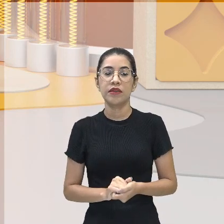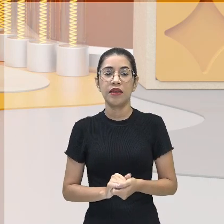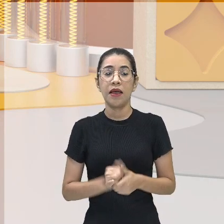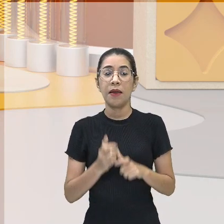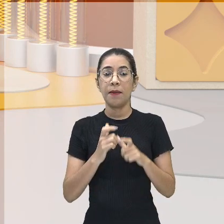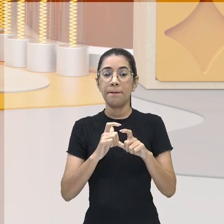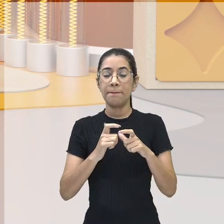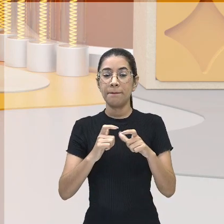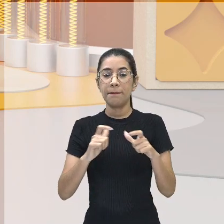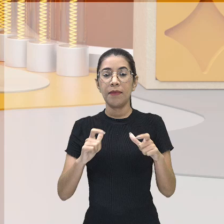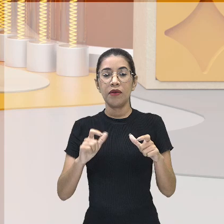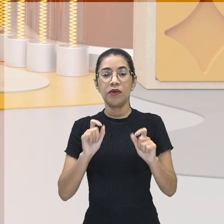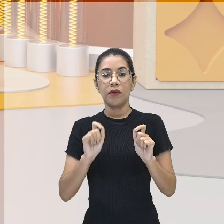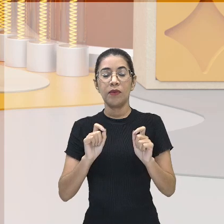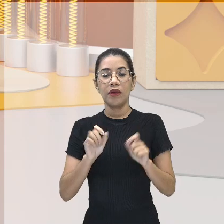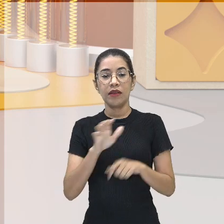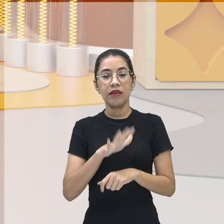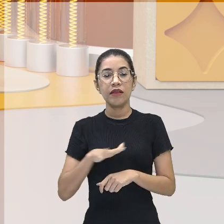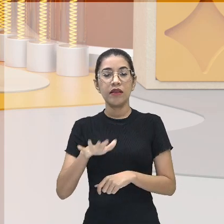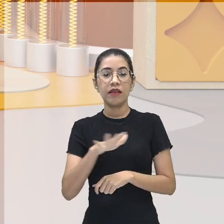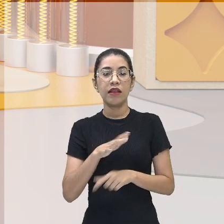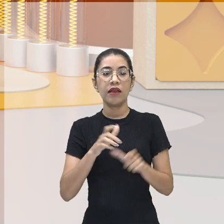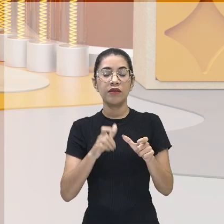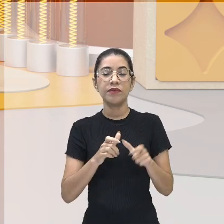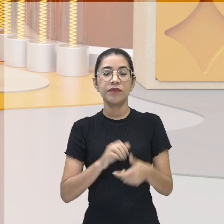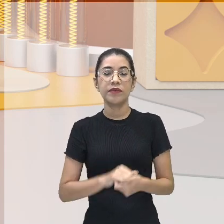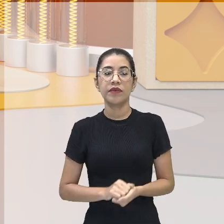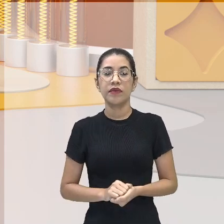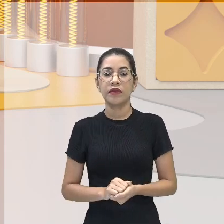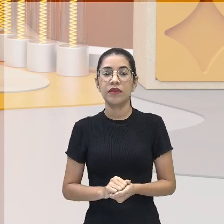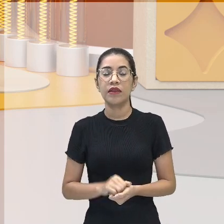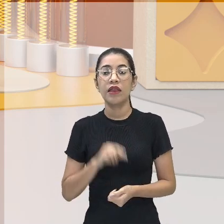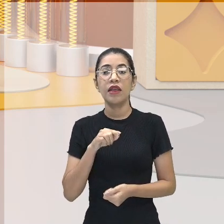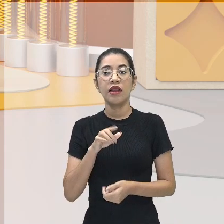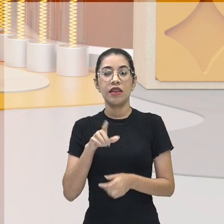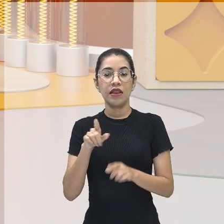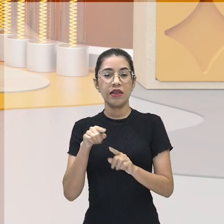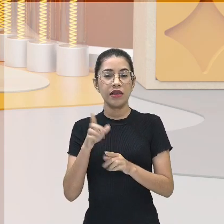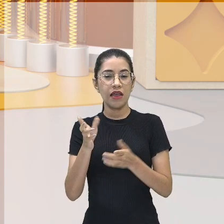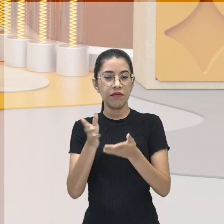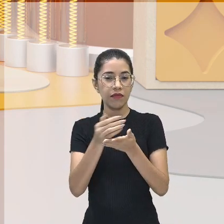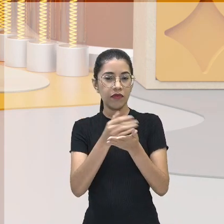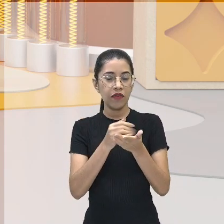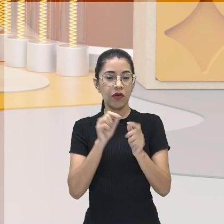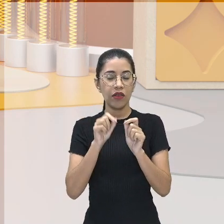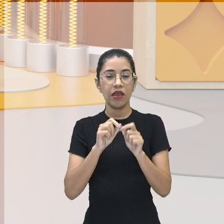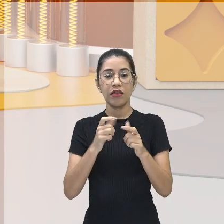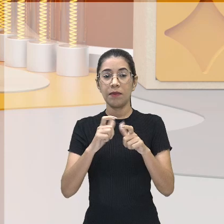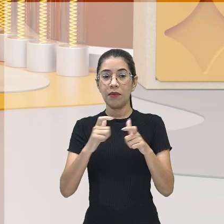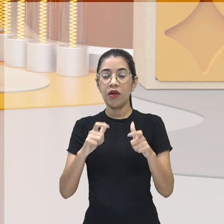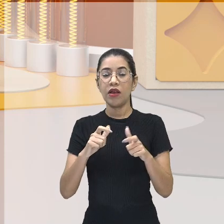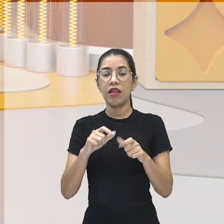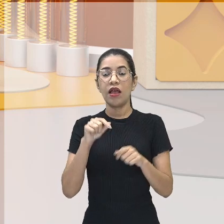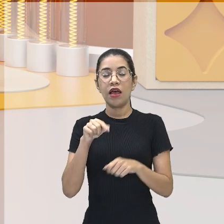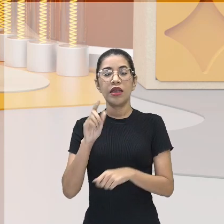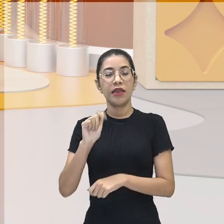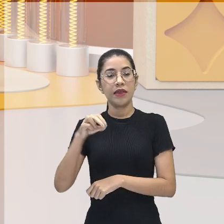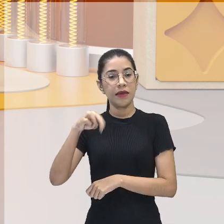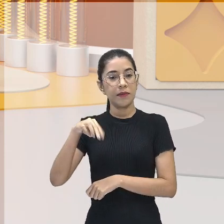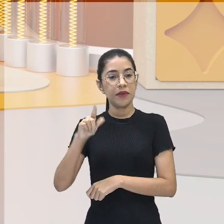parte nessa análise, nesse levantamento que foi feito em Minas Gerais. E aí também